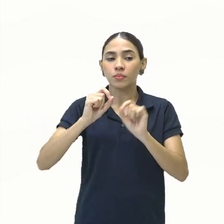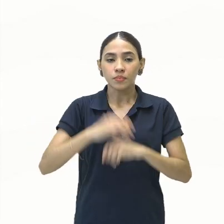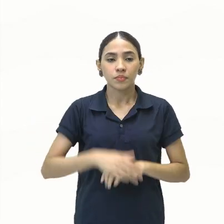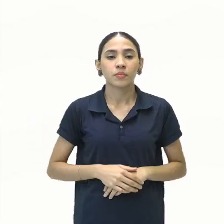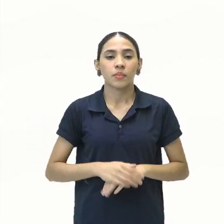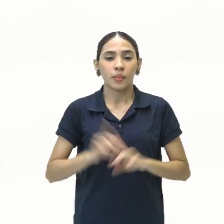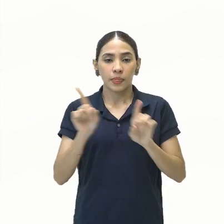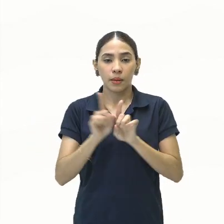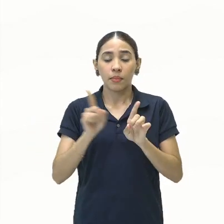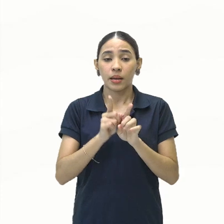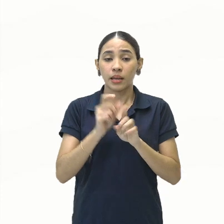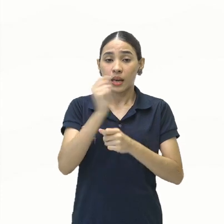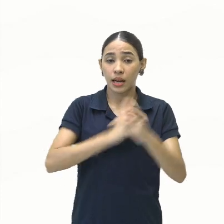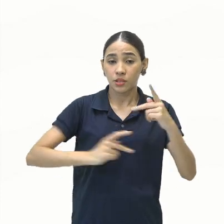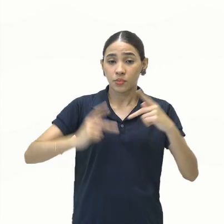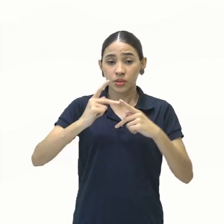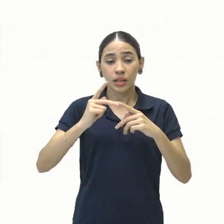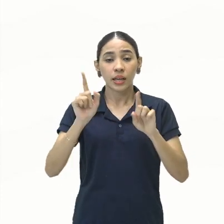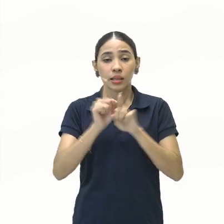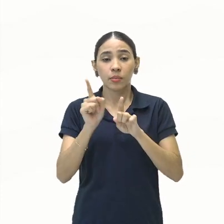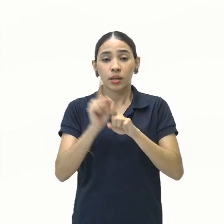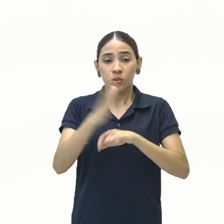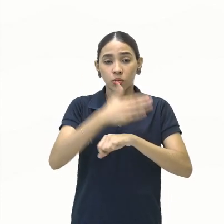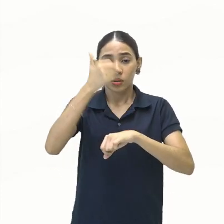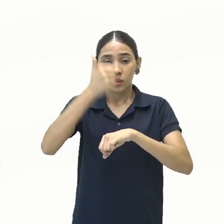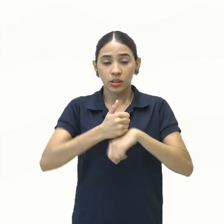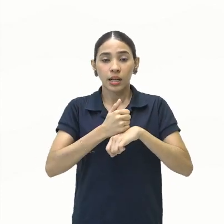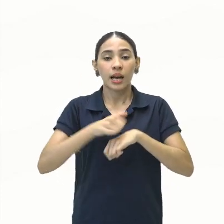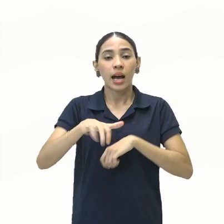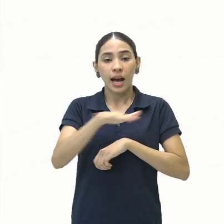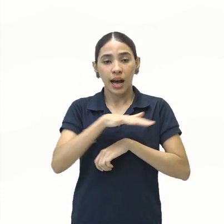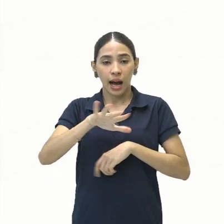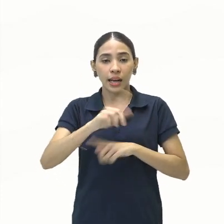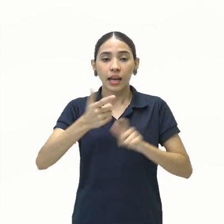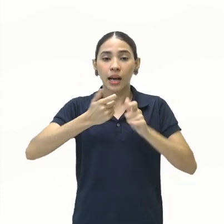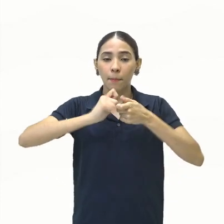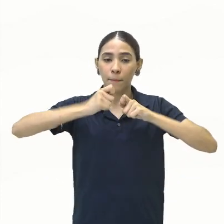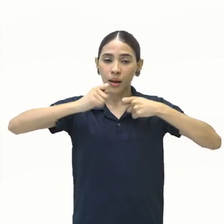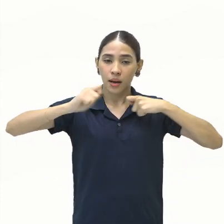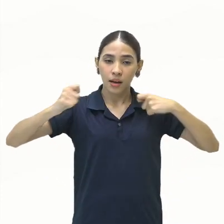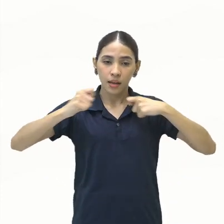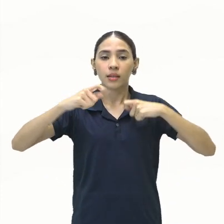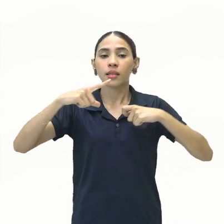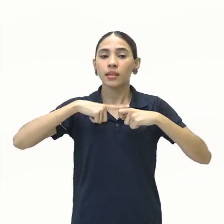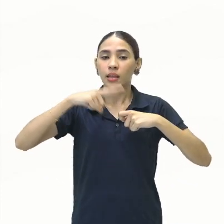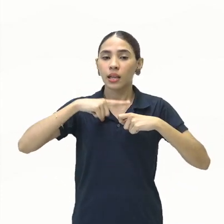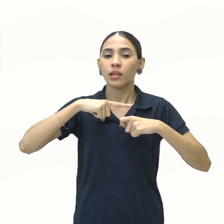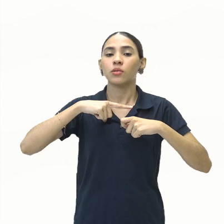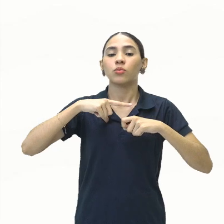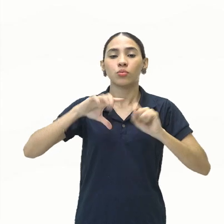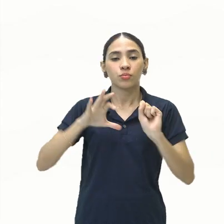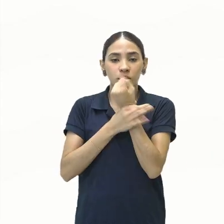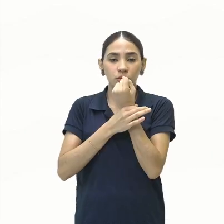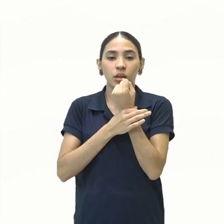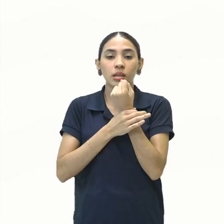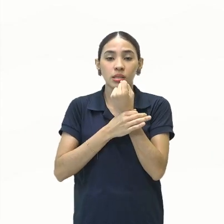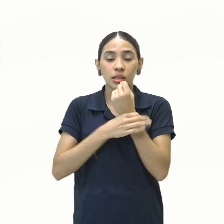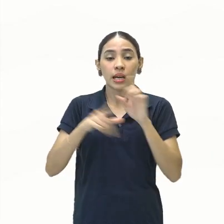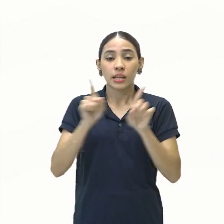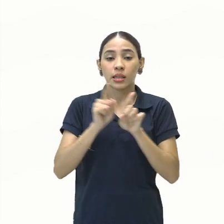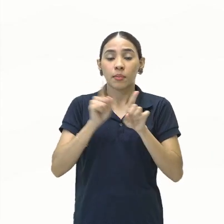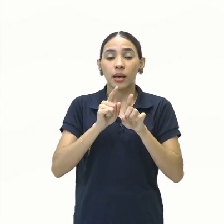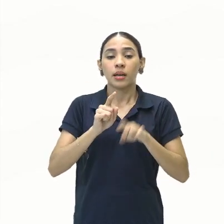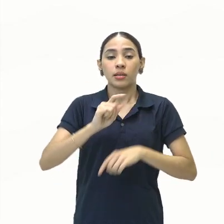de administrar e colonizar grandes territórios, garantindo o domínio português.